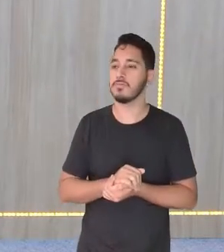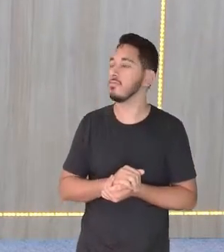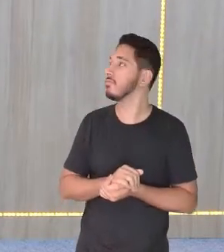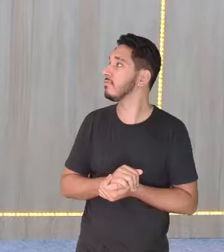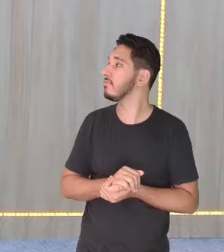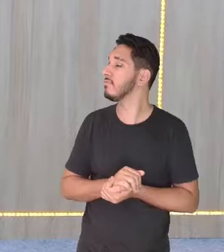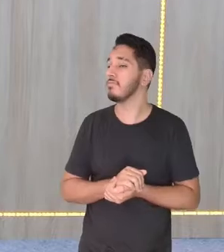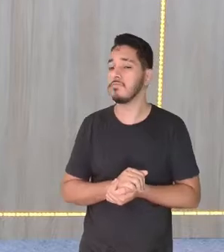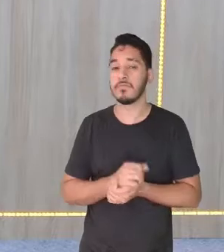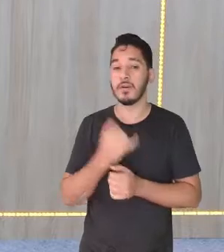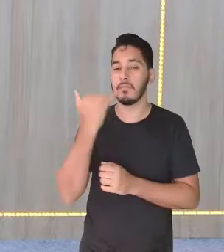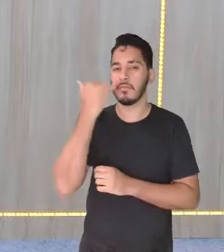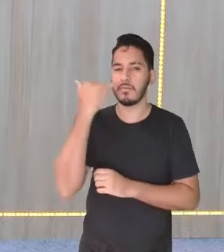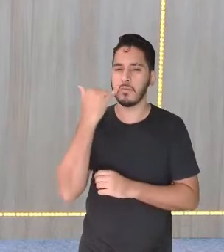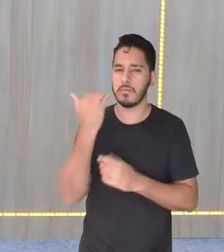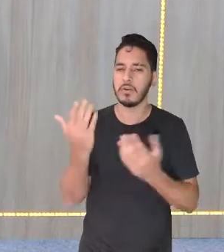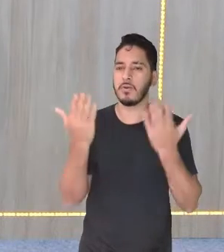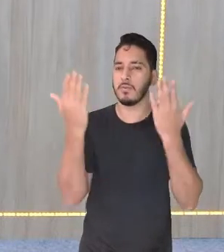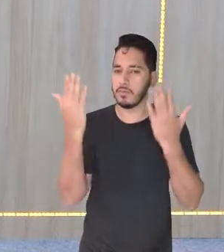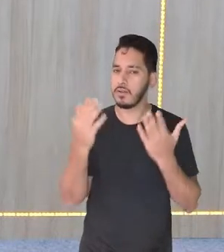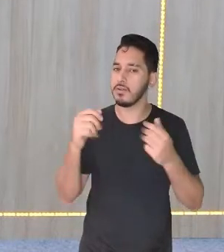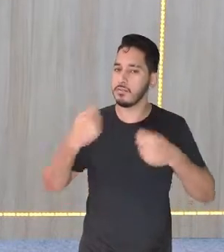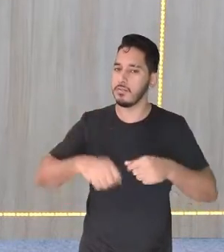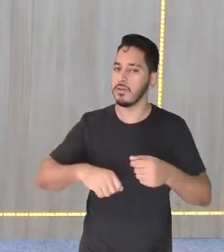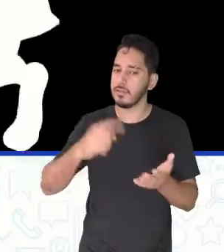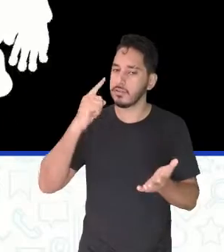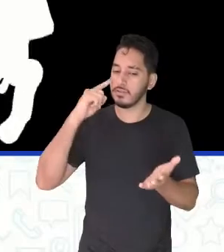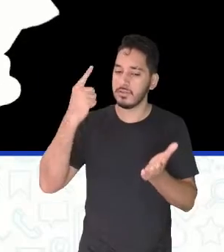Vamos lá, Bilipo. Agora não obedece para a mulher, não.